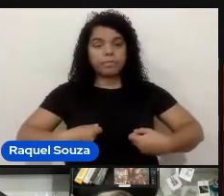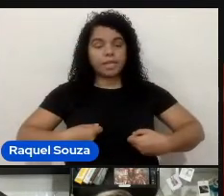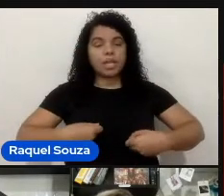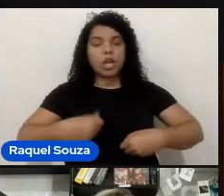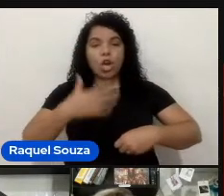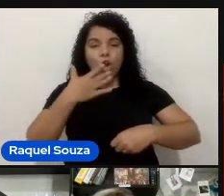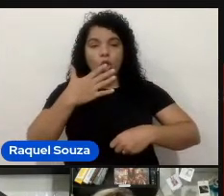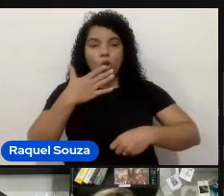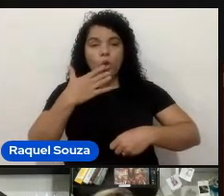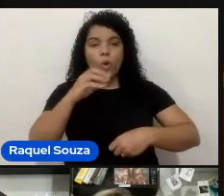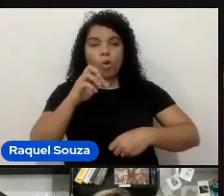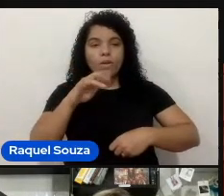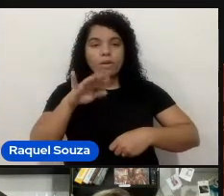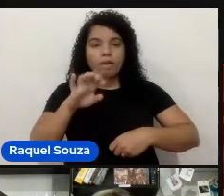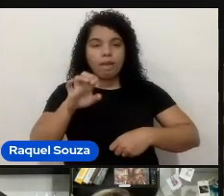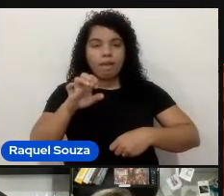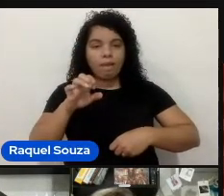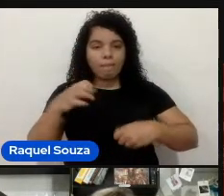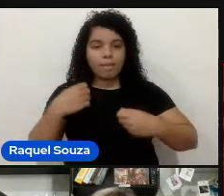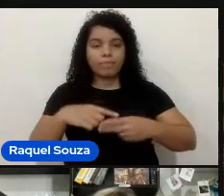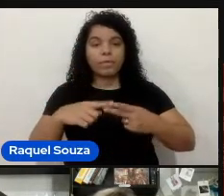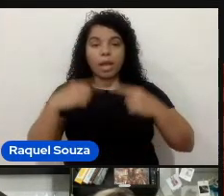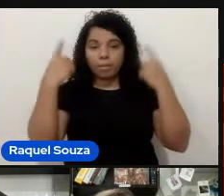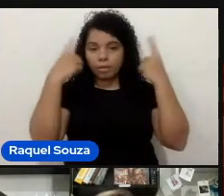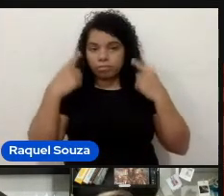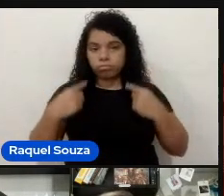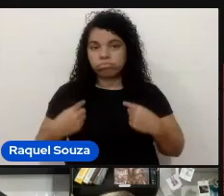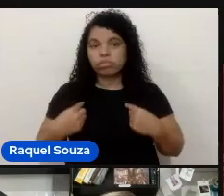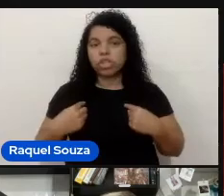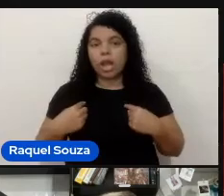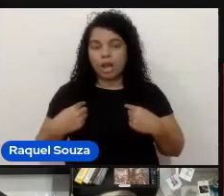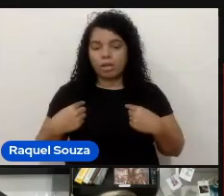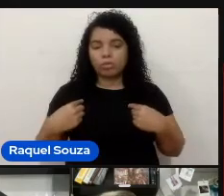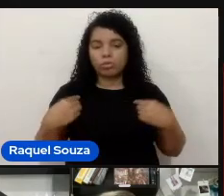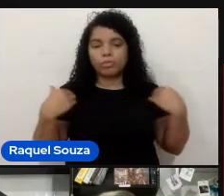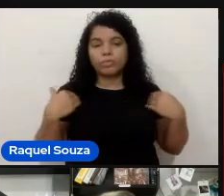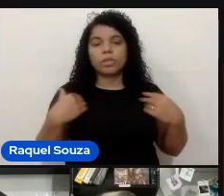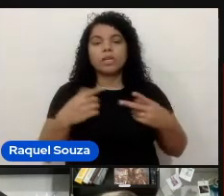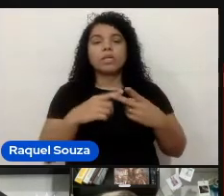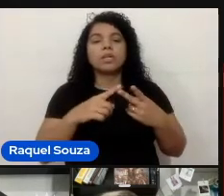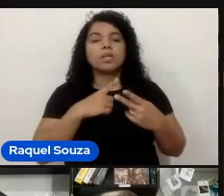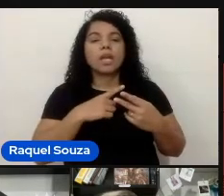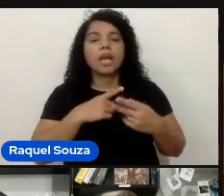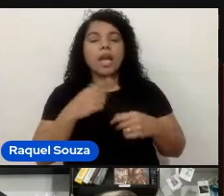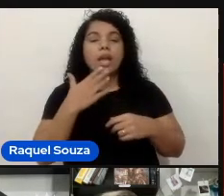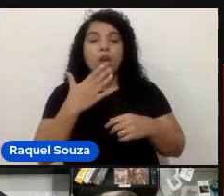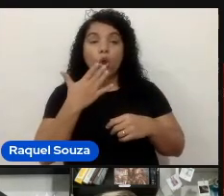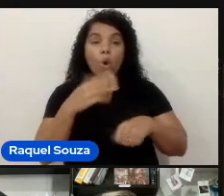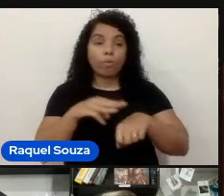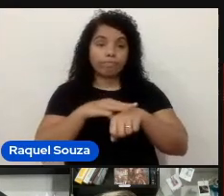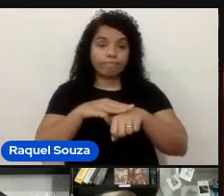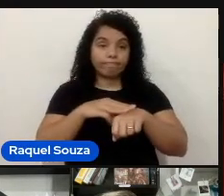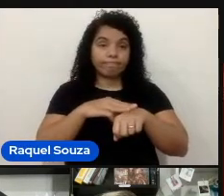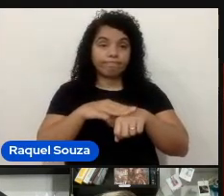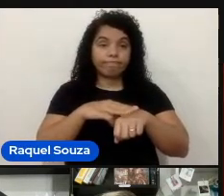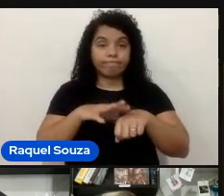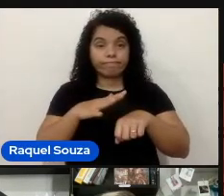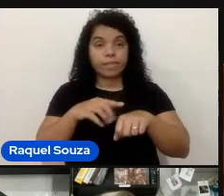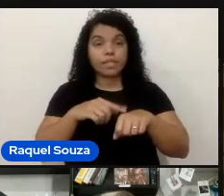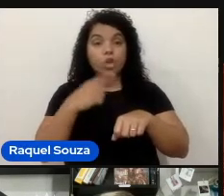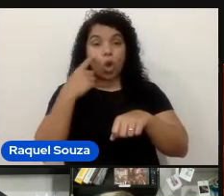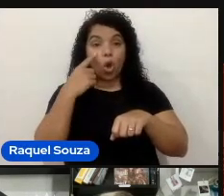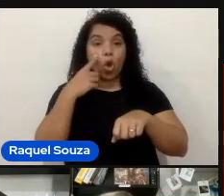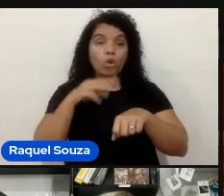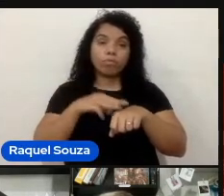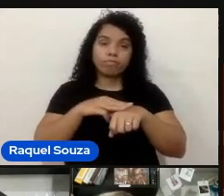Meu cabelo é cacheado, mais ou menos na altura do ombro, castanho médio. Meus olhos também são castanhos